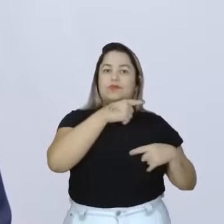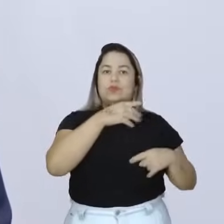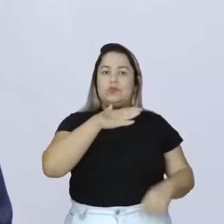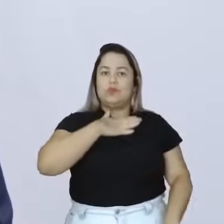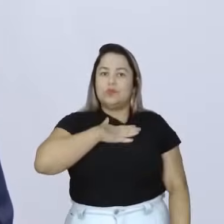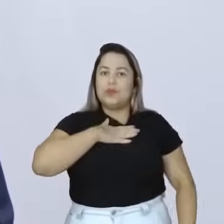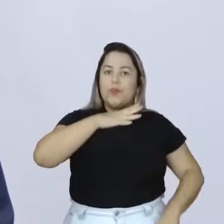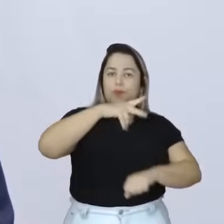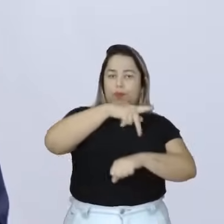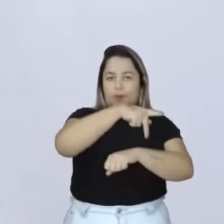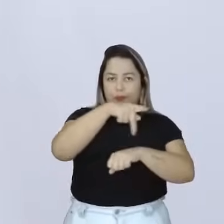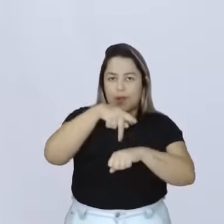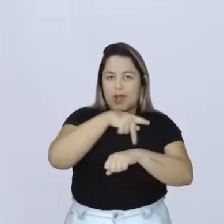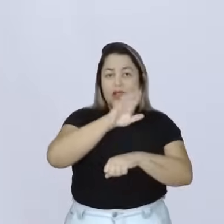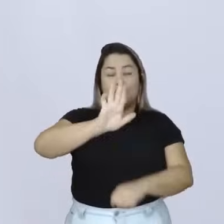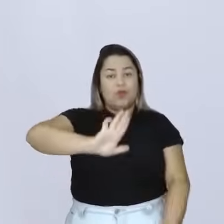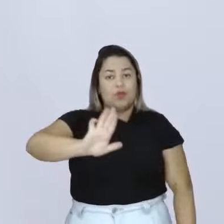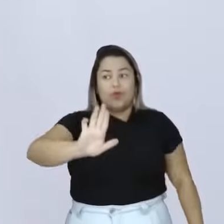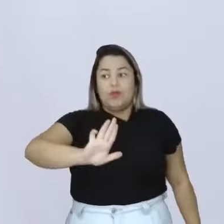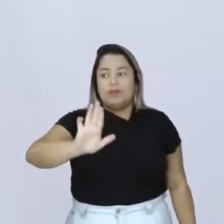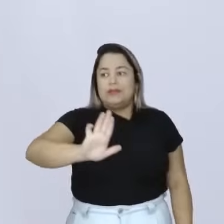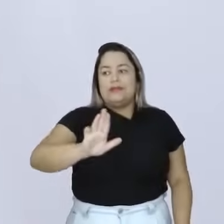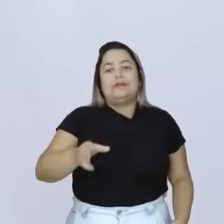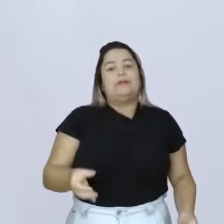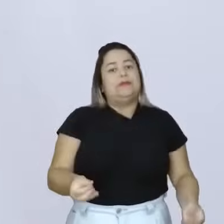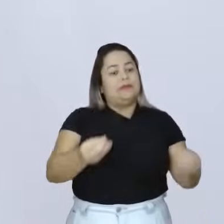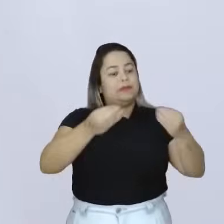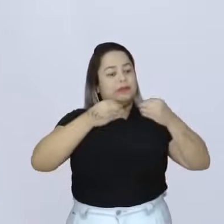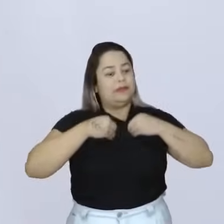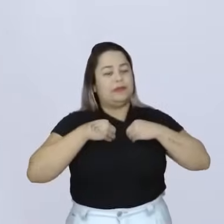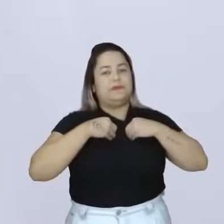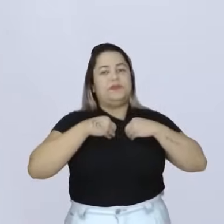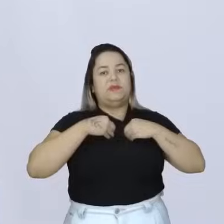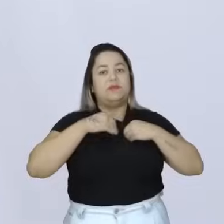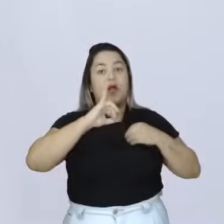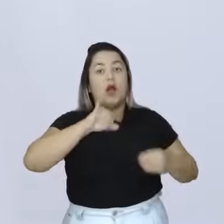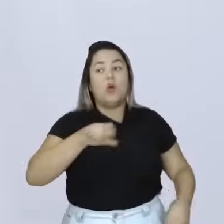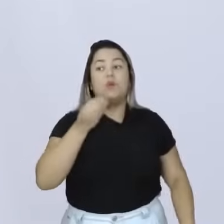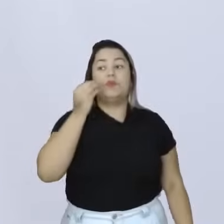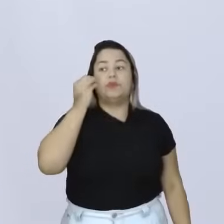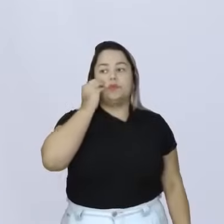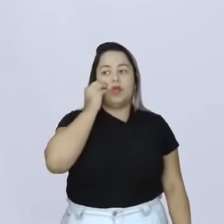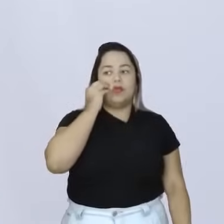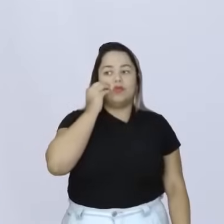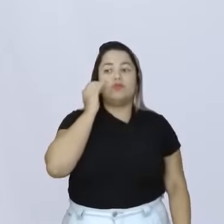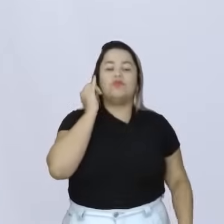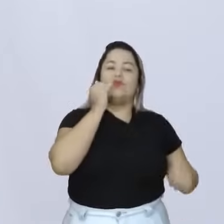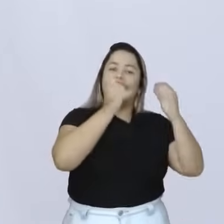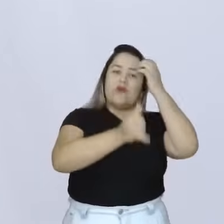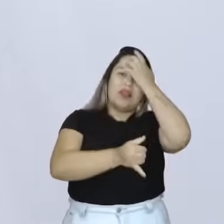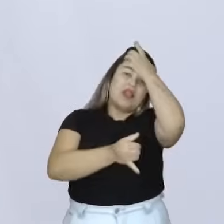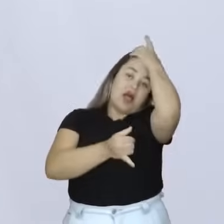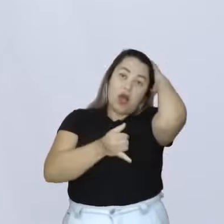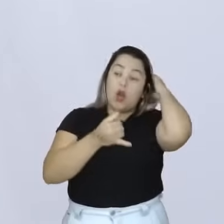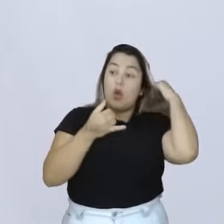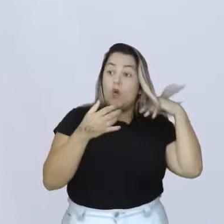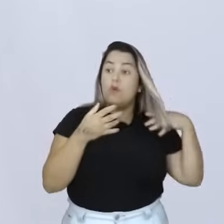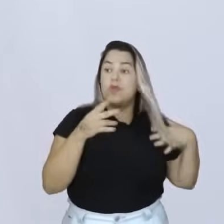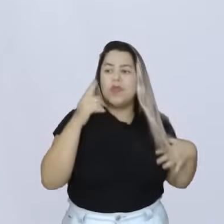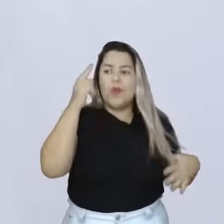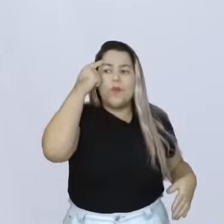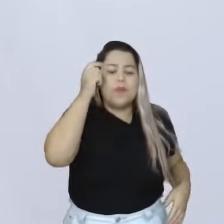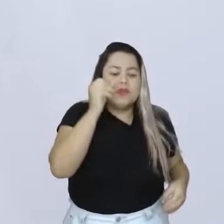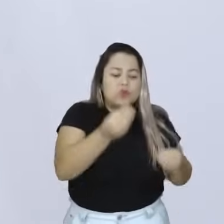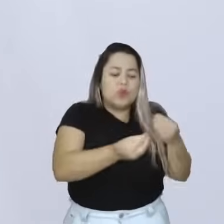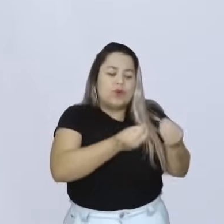país. O Lula está me dando essa oportunidade de dizer o que eu penso pelo meu país e